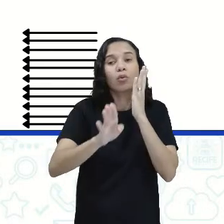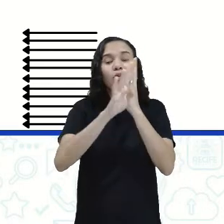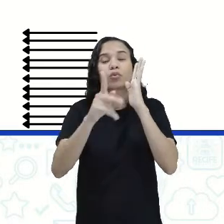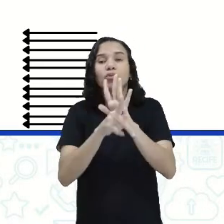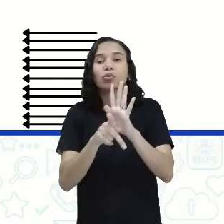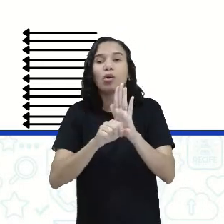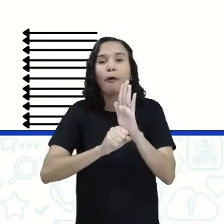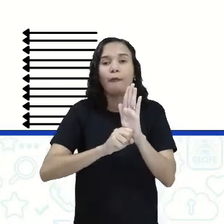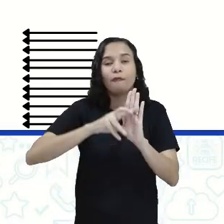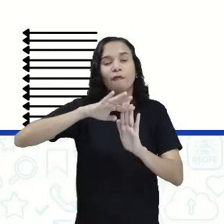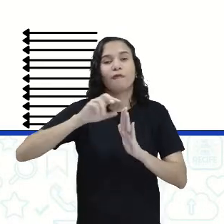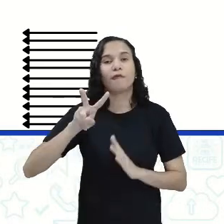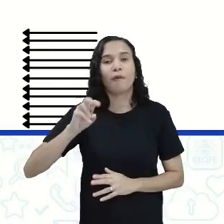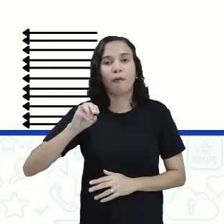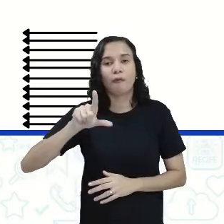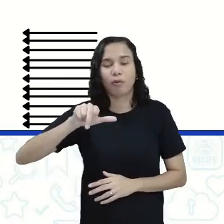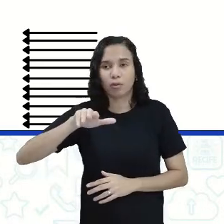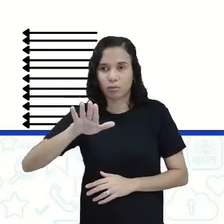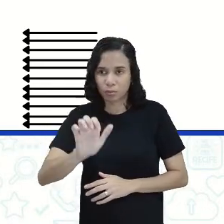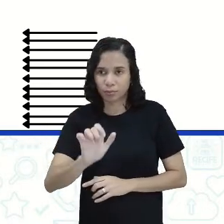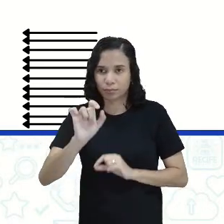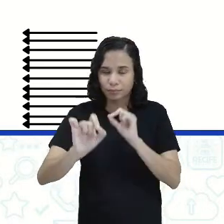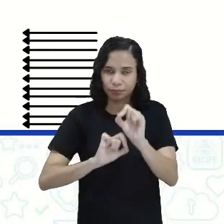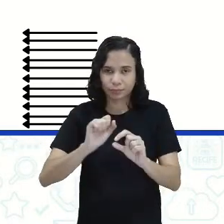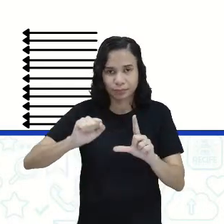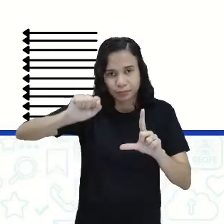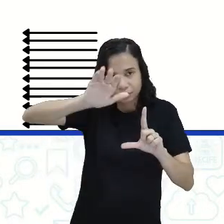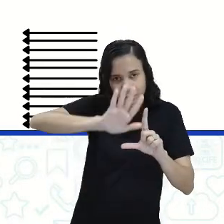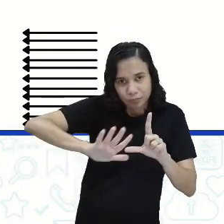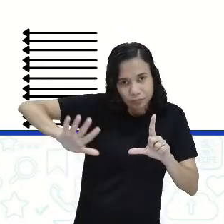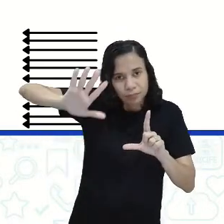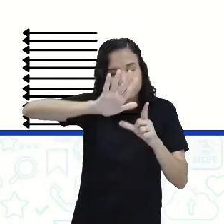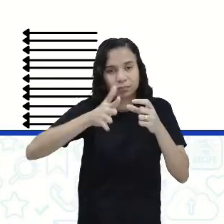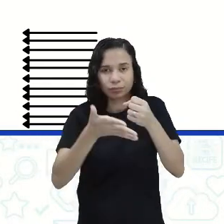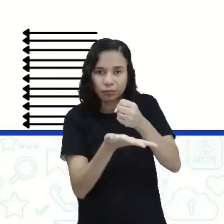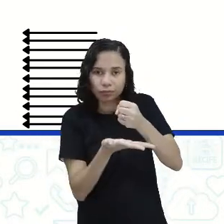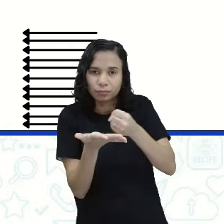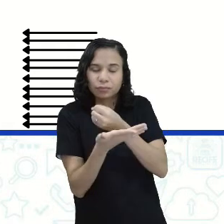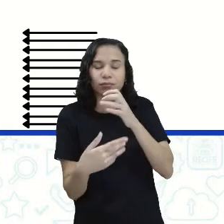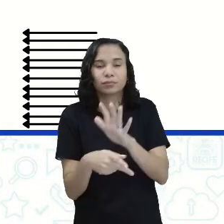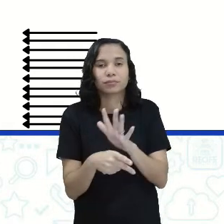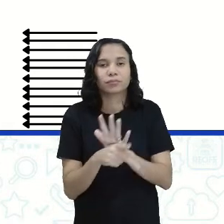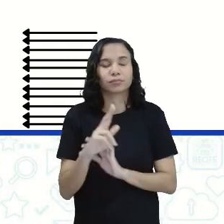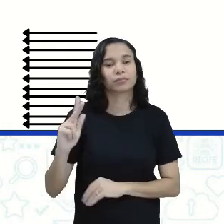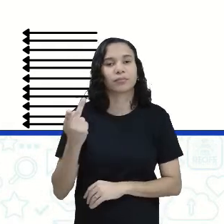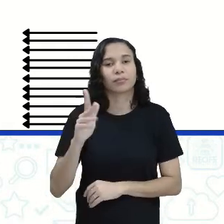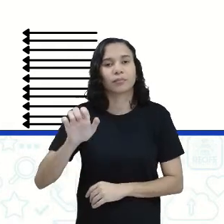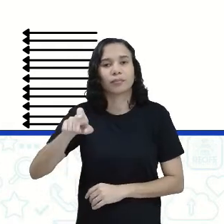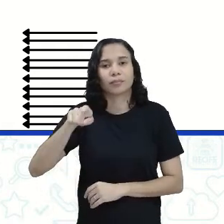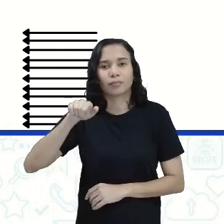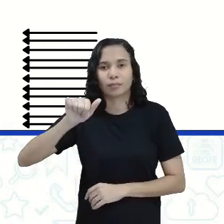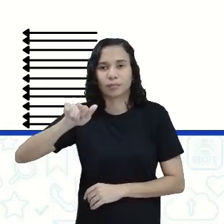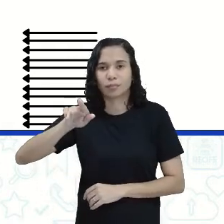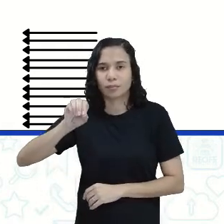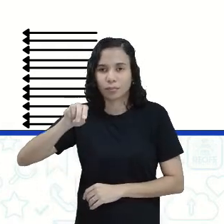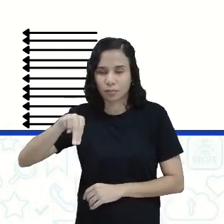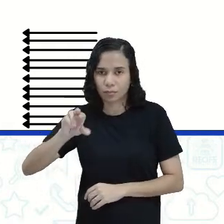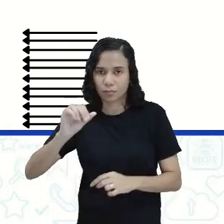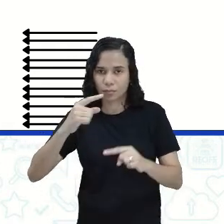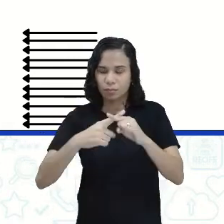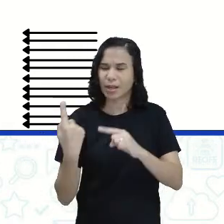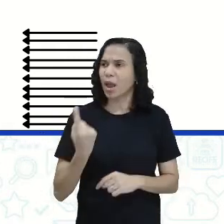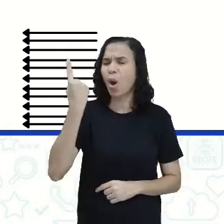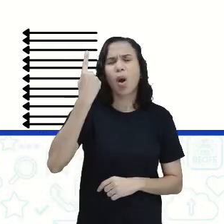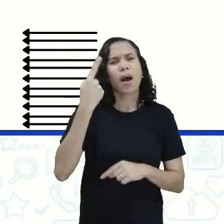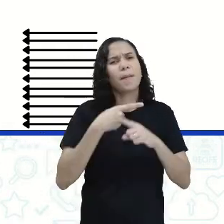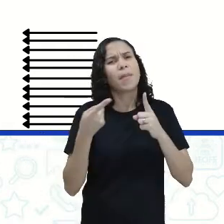o volume do prisma, que o volume do prisma é a área da base, a área desse hexágono específico, multiplicado pela altura.